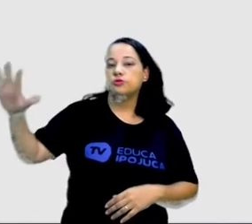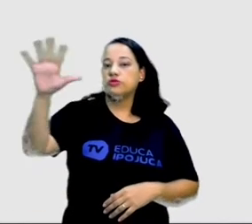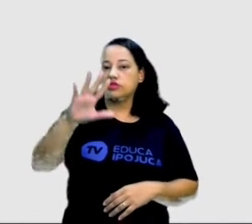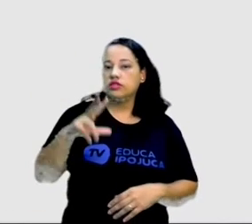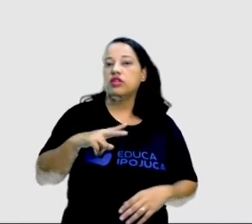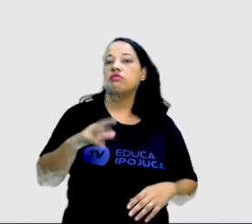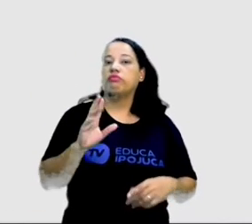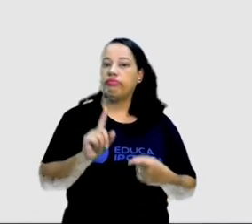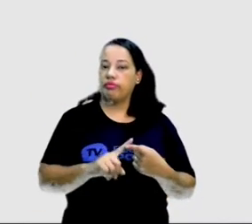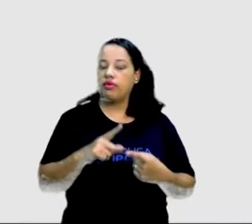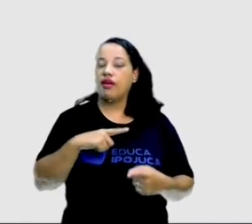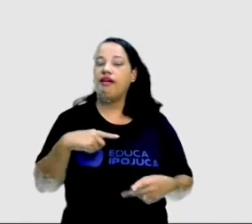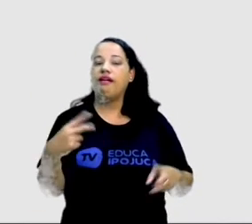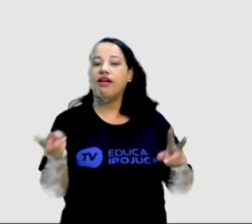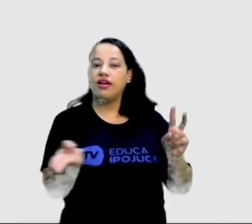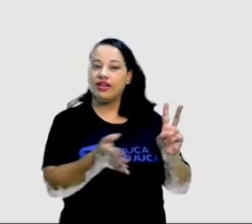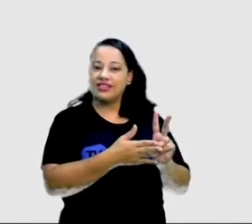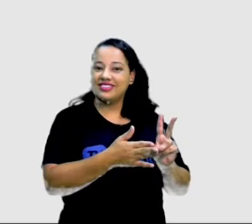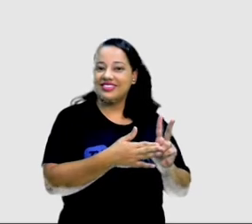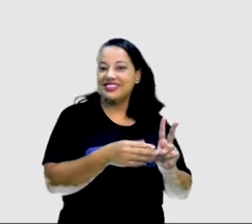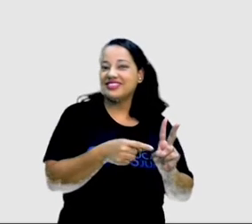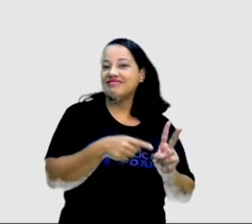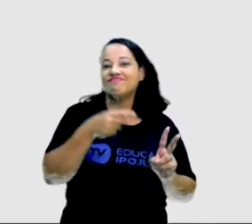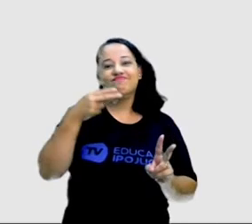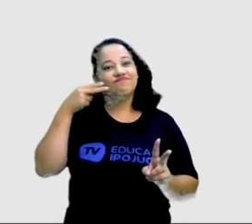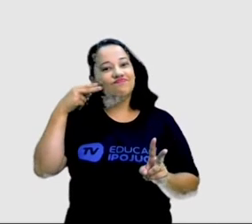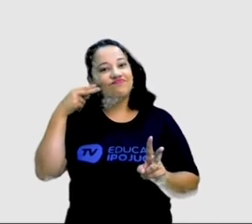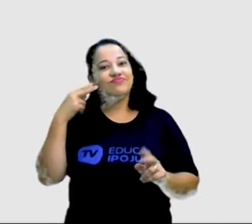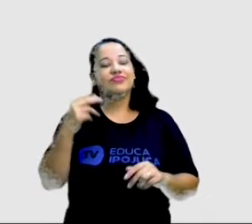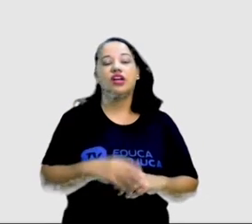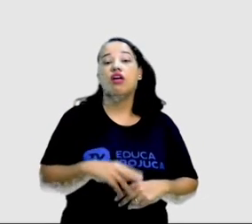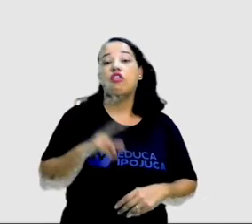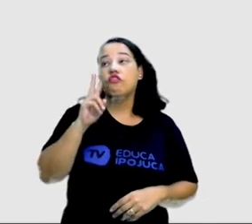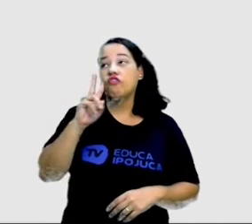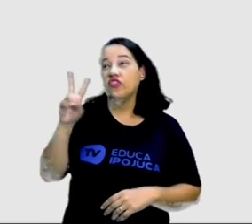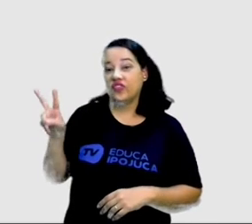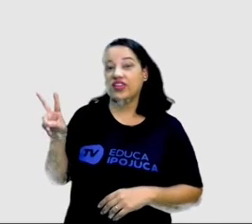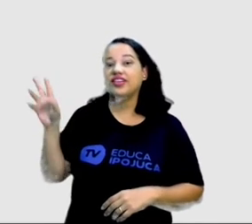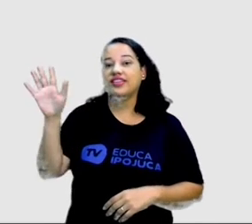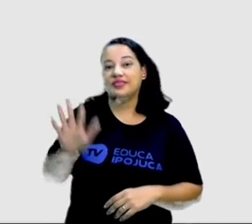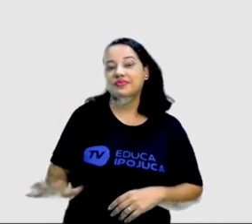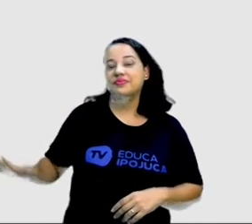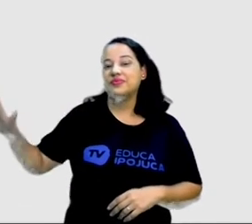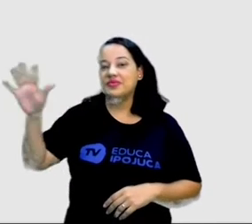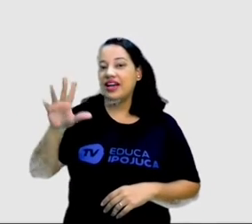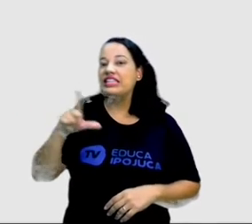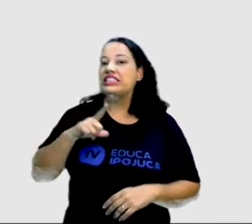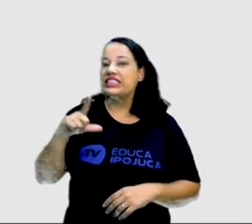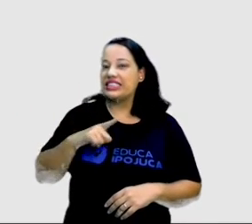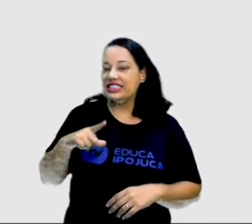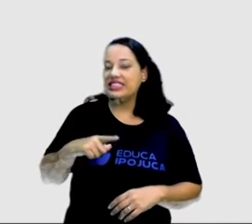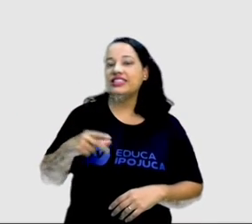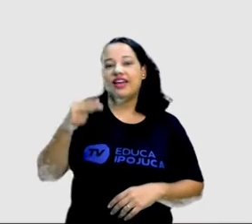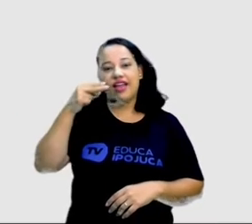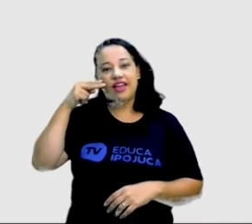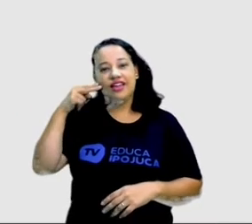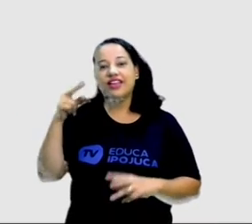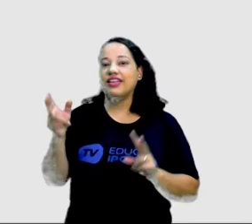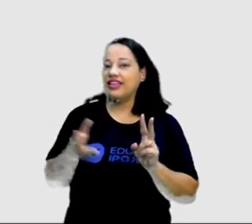danças indígenas. Observe aqui, crianças, esta imagem. Nós temos aqui alguns índios, né,